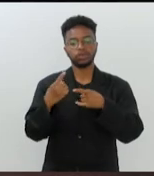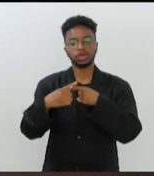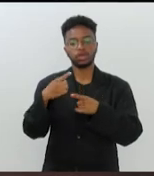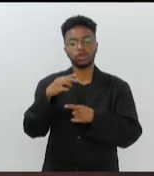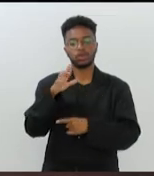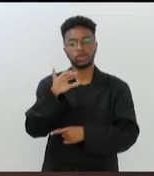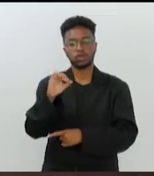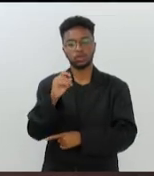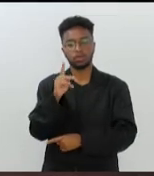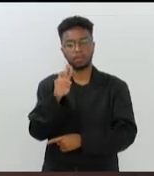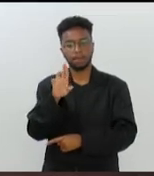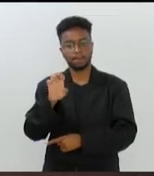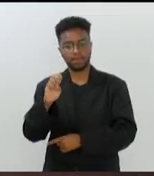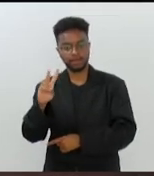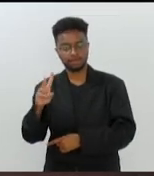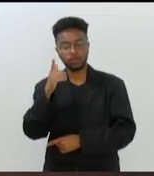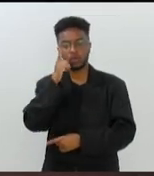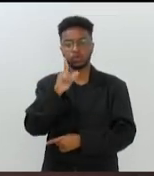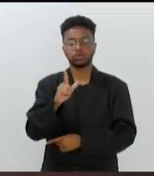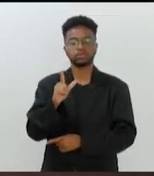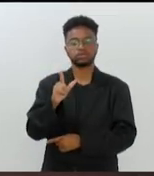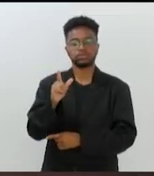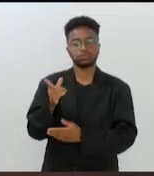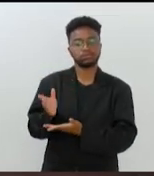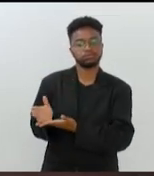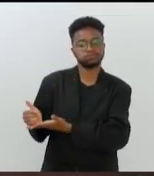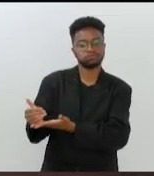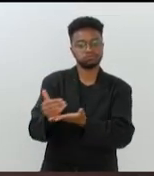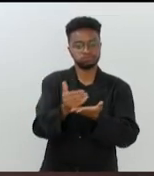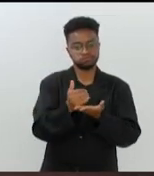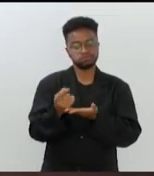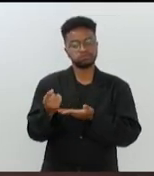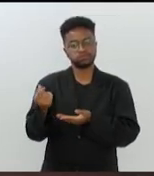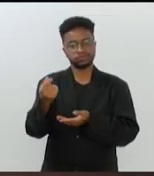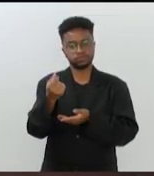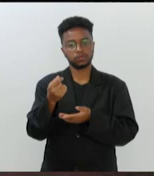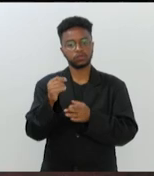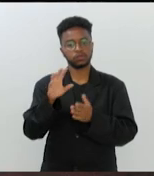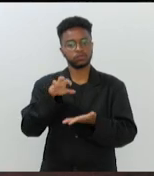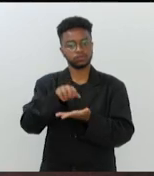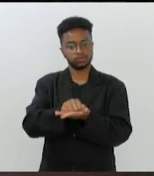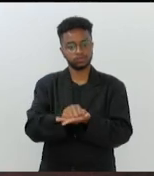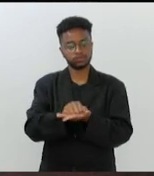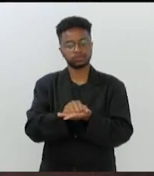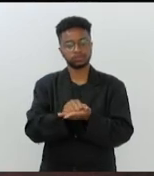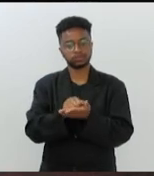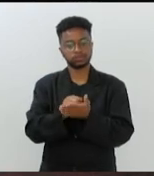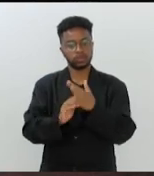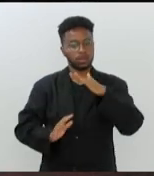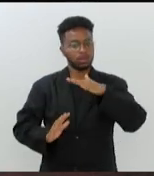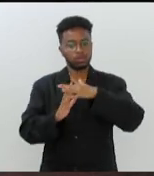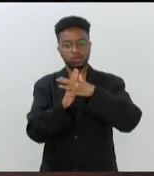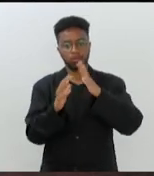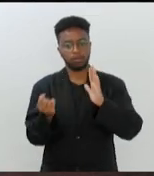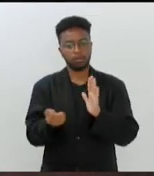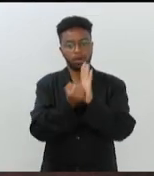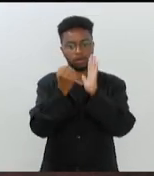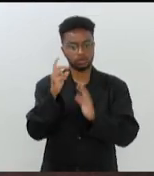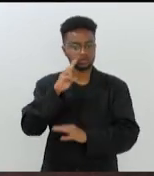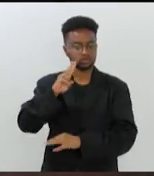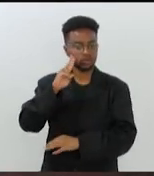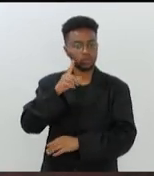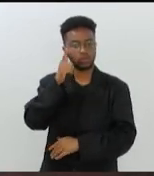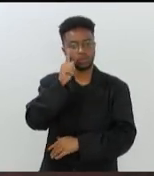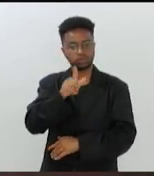superou em muito suas metas de rentabilidade registrada, registrando um recorde histórico que garante